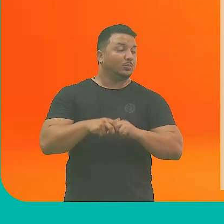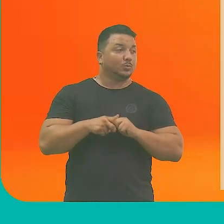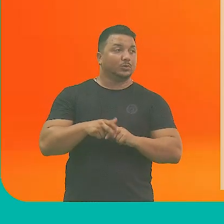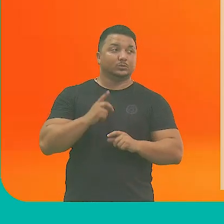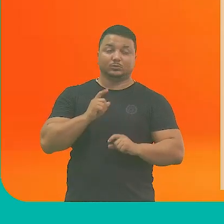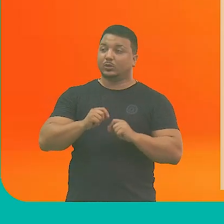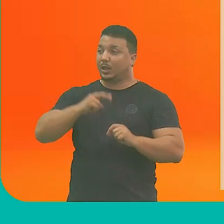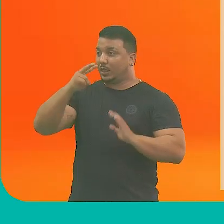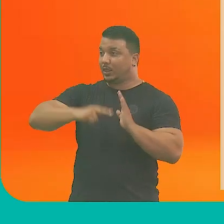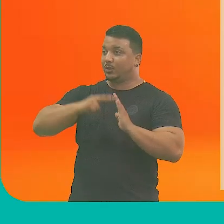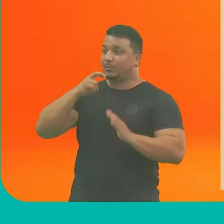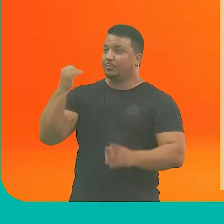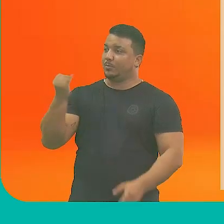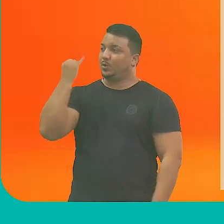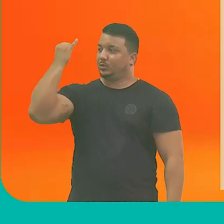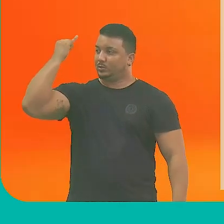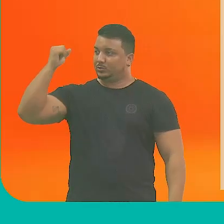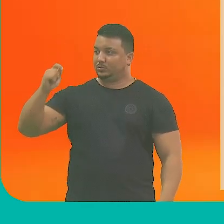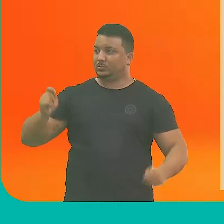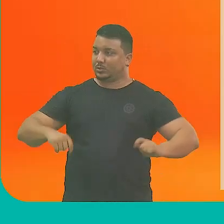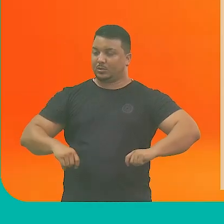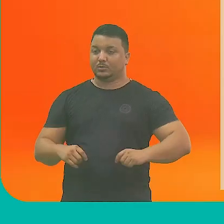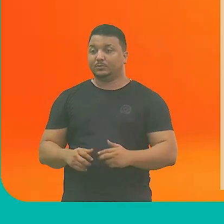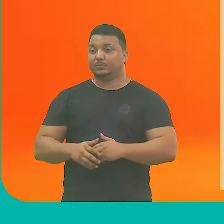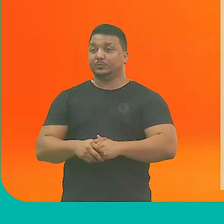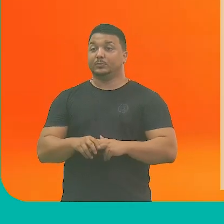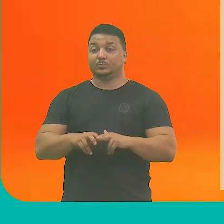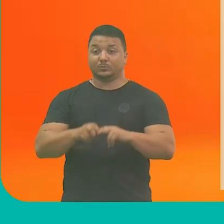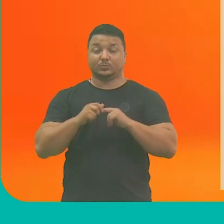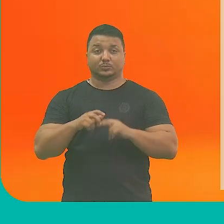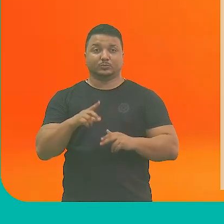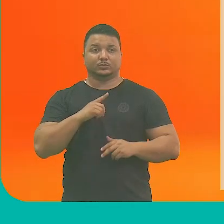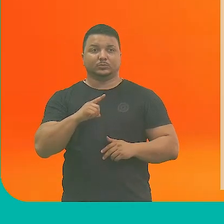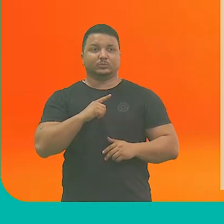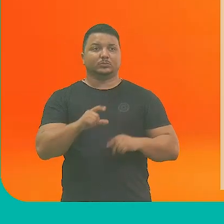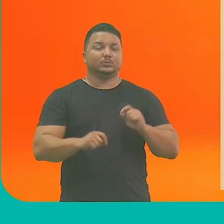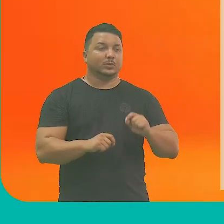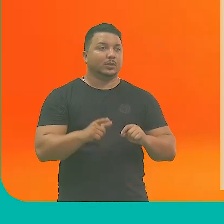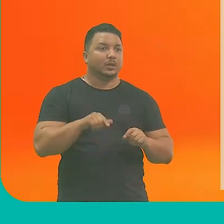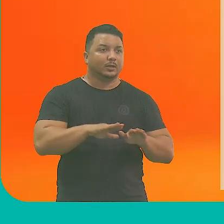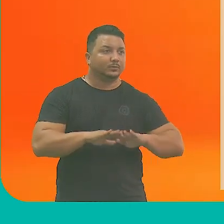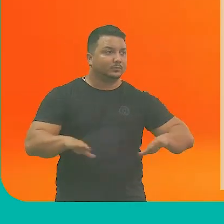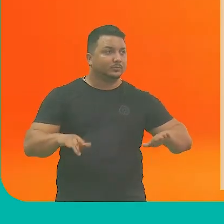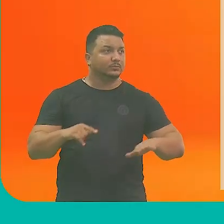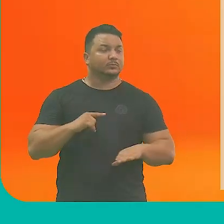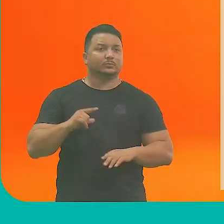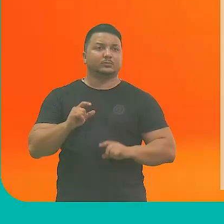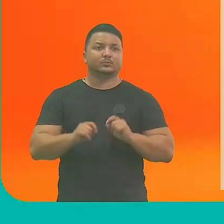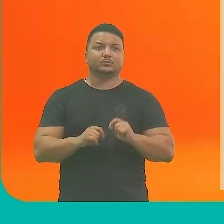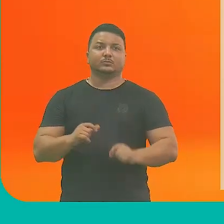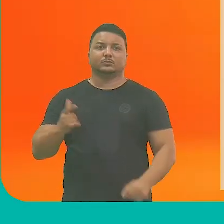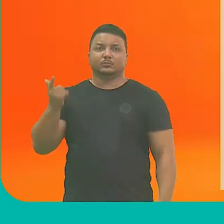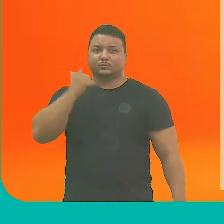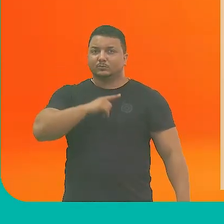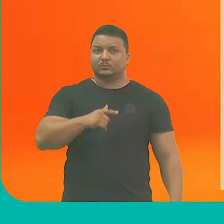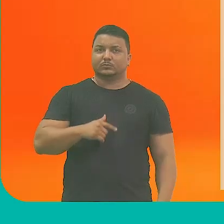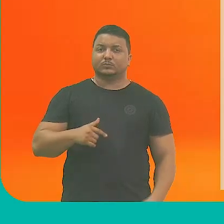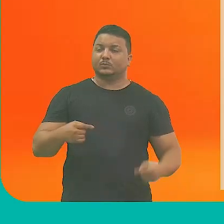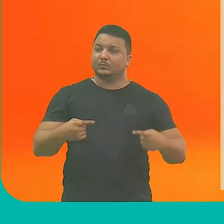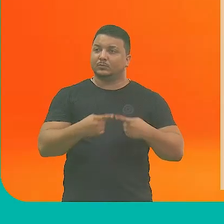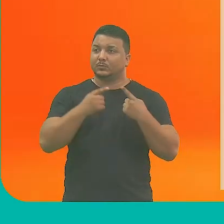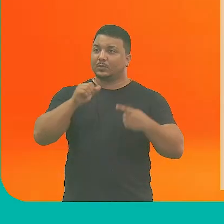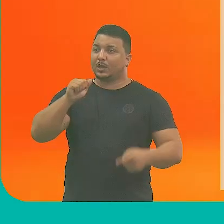que a leitura da questão ela é importante. Então, numa questão como essa, gente, eu sugiro você grifar a